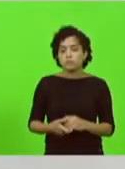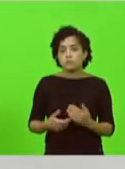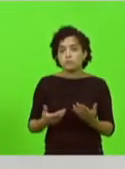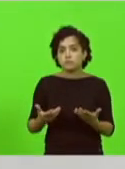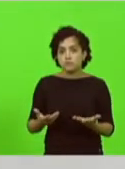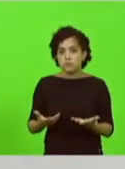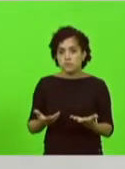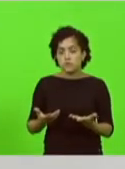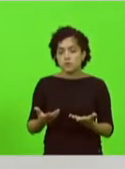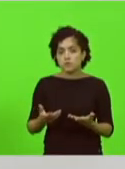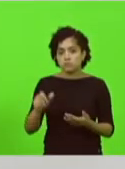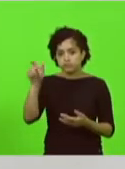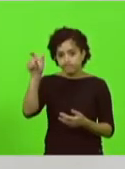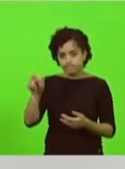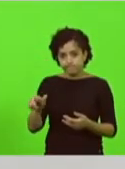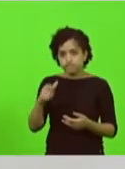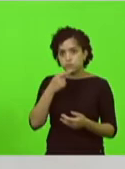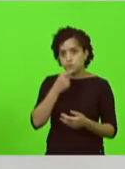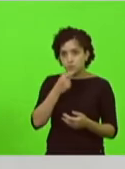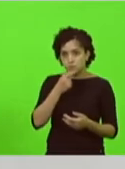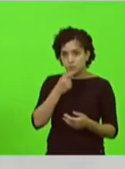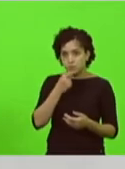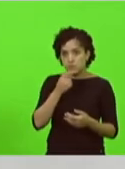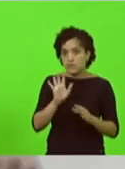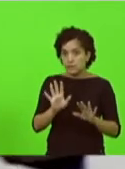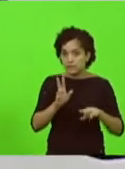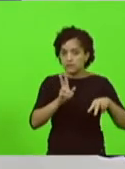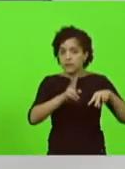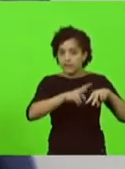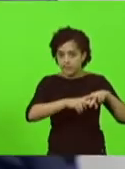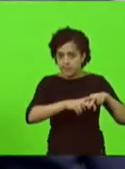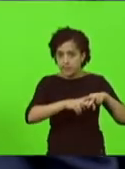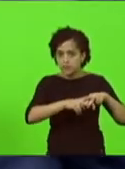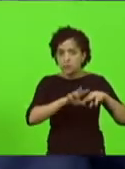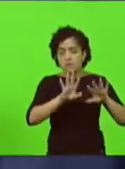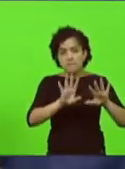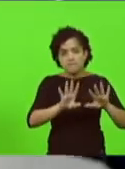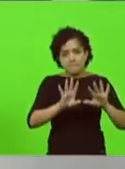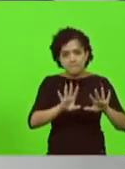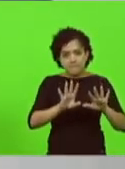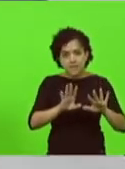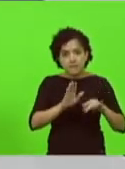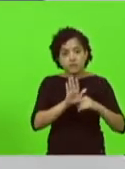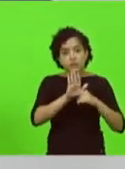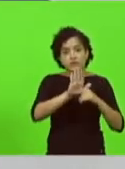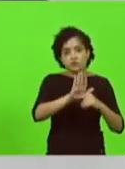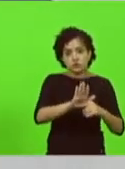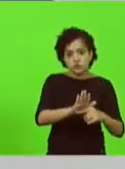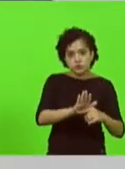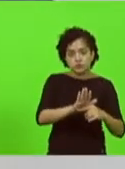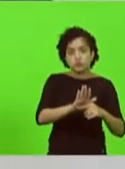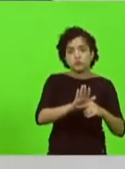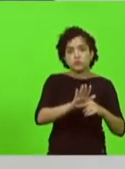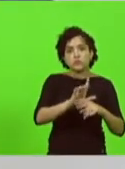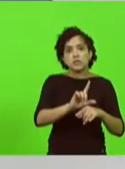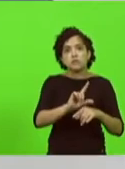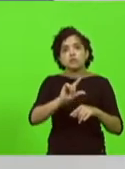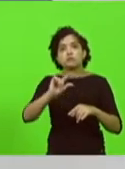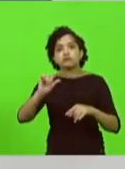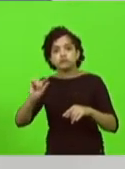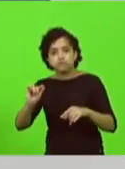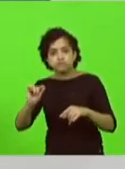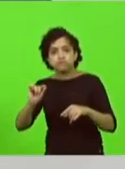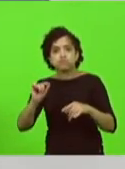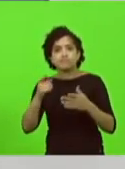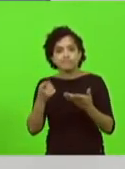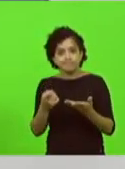Esse sujeito, ele se encontrava recluso, foi beneficiado pelo indulto de Natal e ele estava preso pelo crime